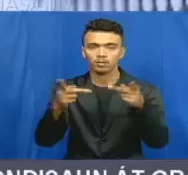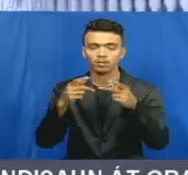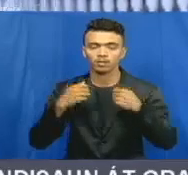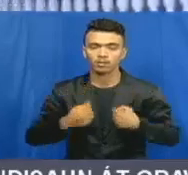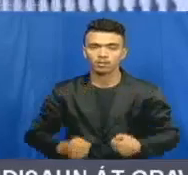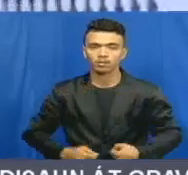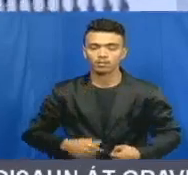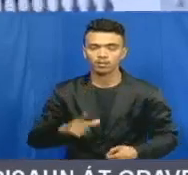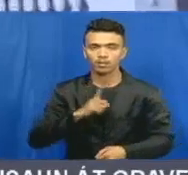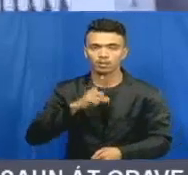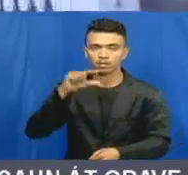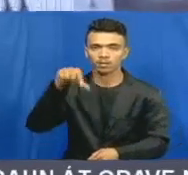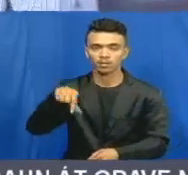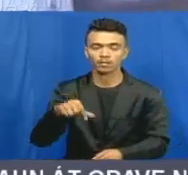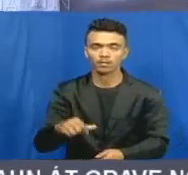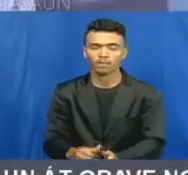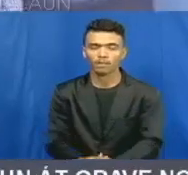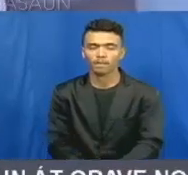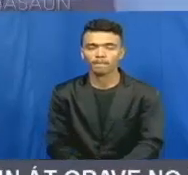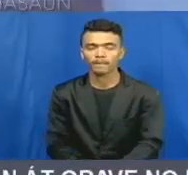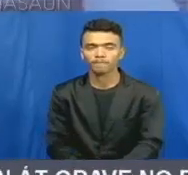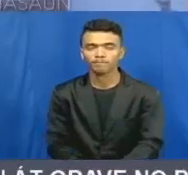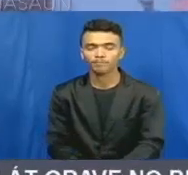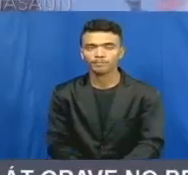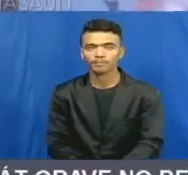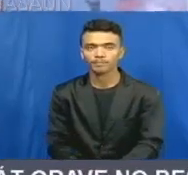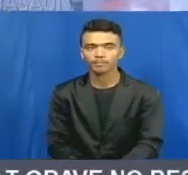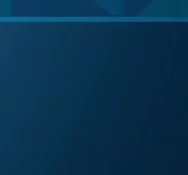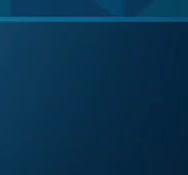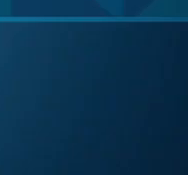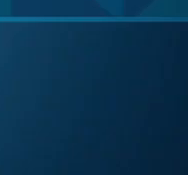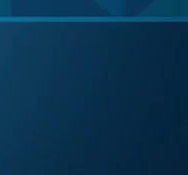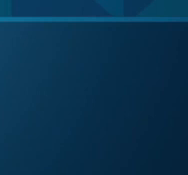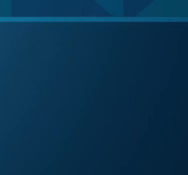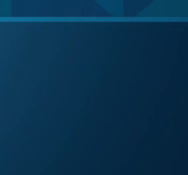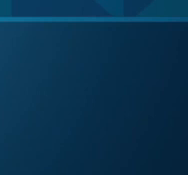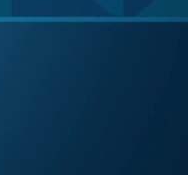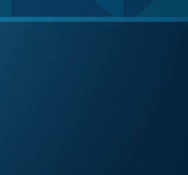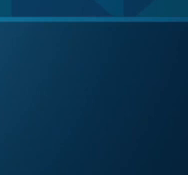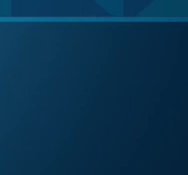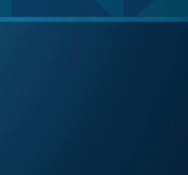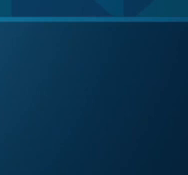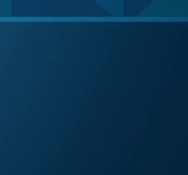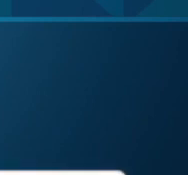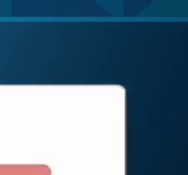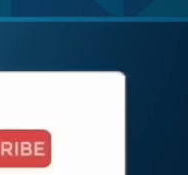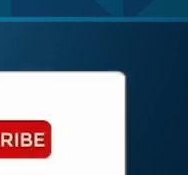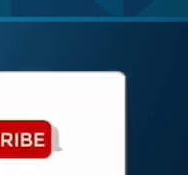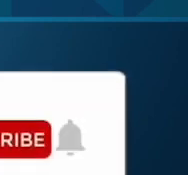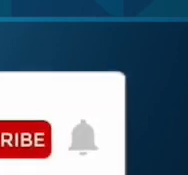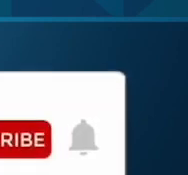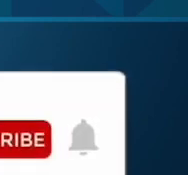Vila. Husi, município Liquiça, Delcio de Jesus ba RTT li. Atu retan informação factuais